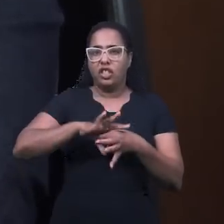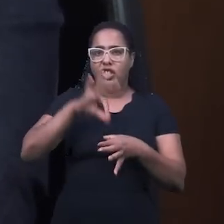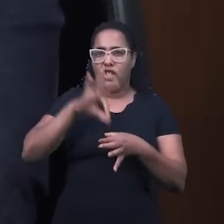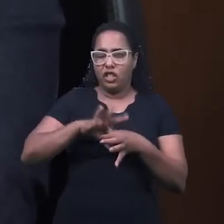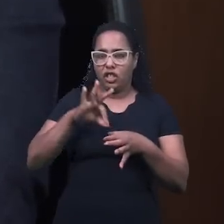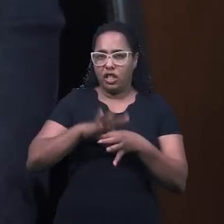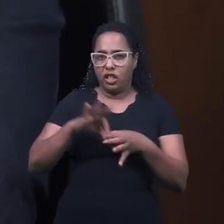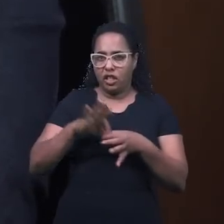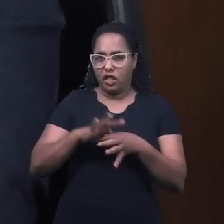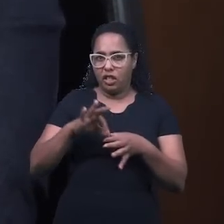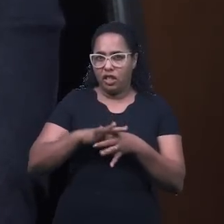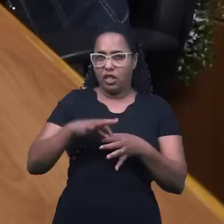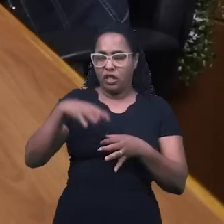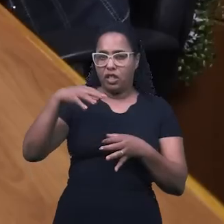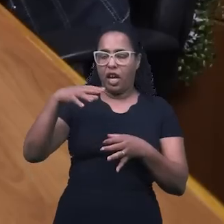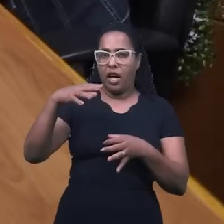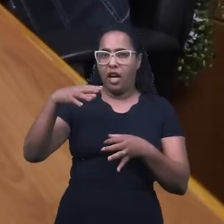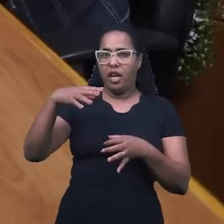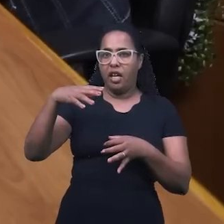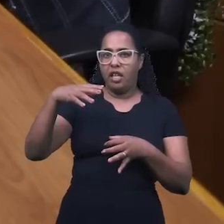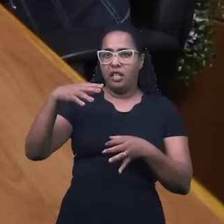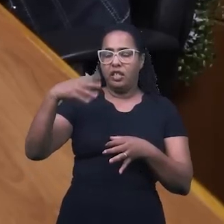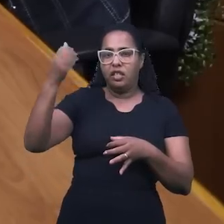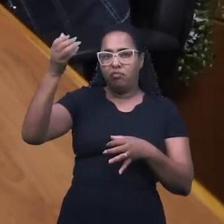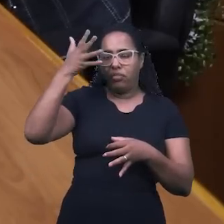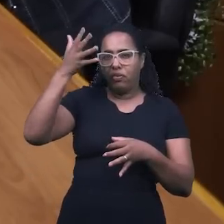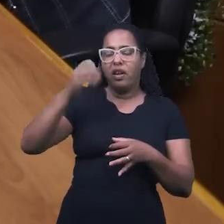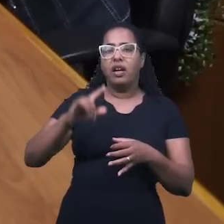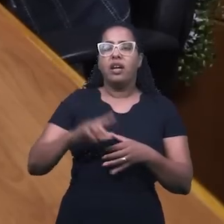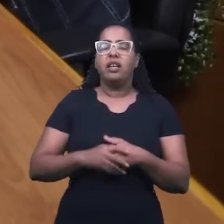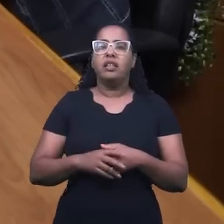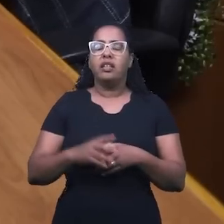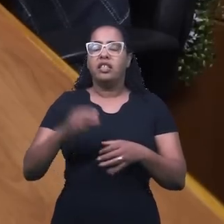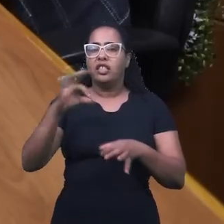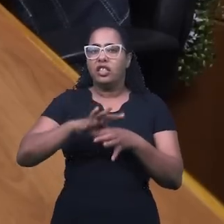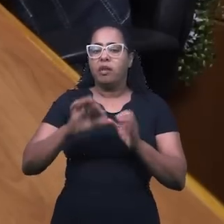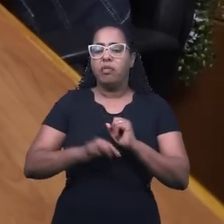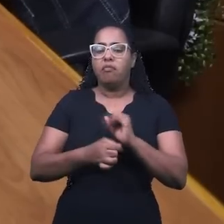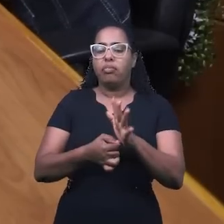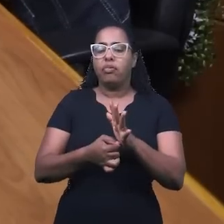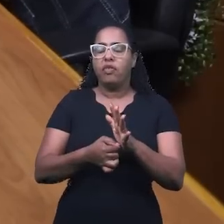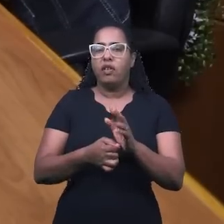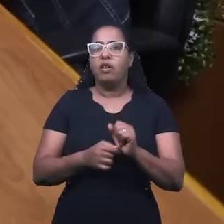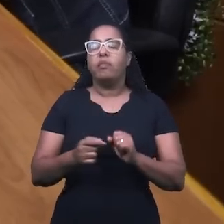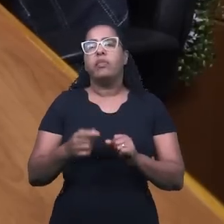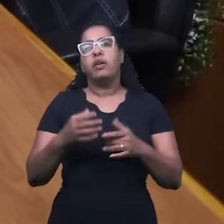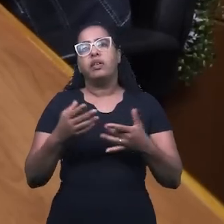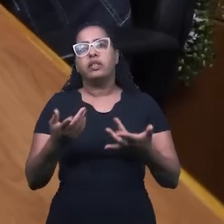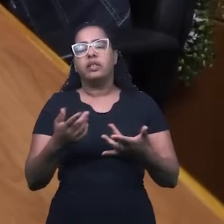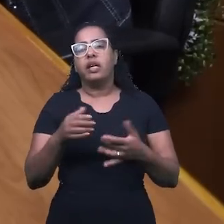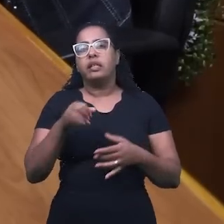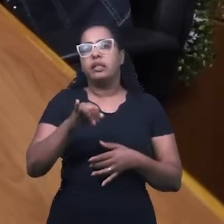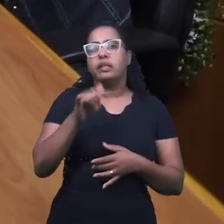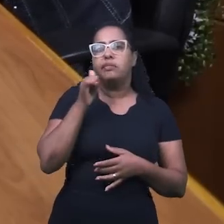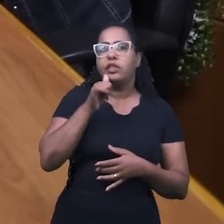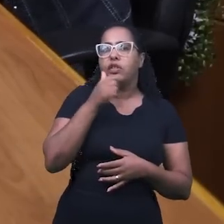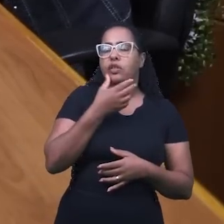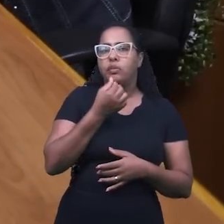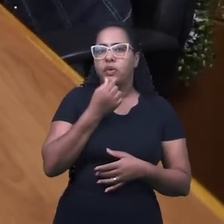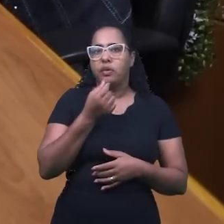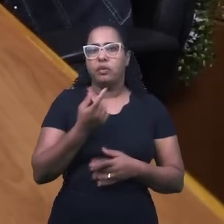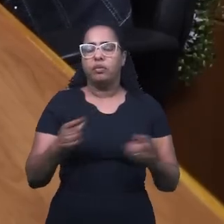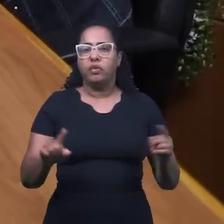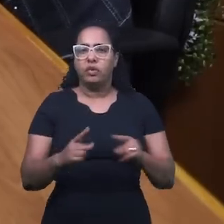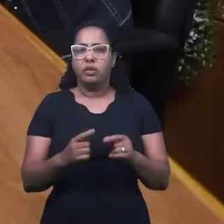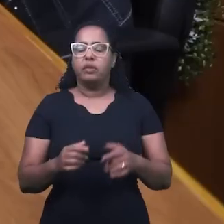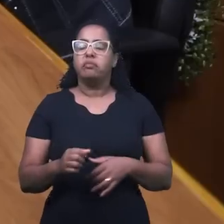chá revelação que eles fazem com uma música. Isso revelando o sexo do bebê, né? Sim, podemos fazer isso